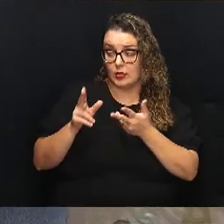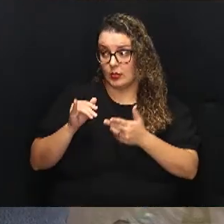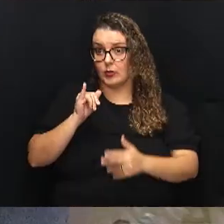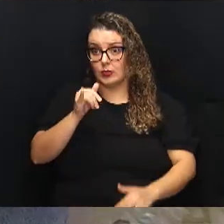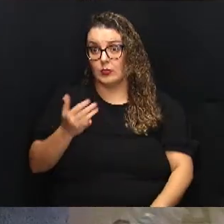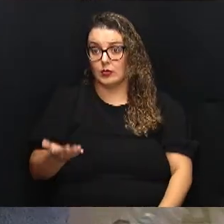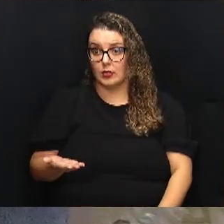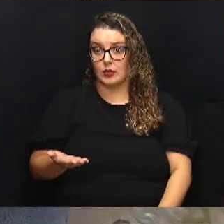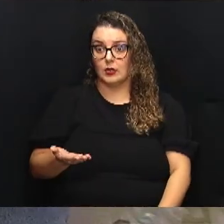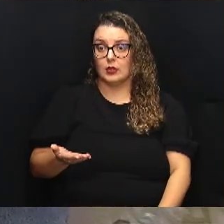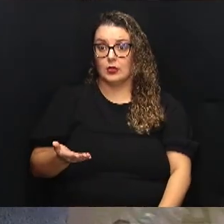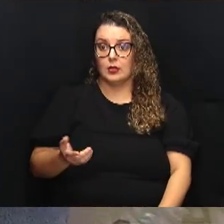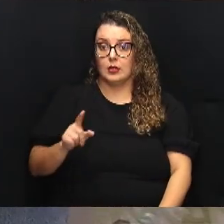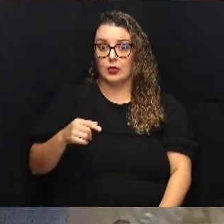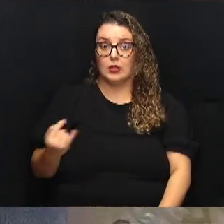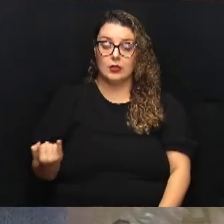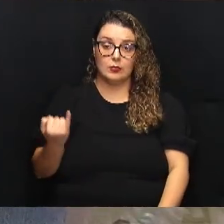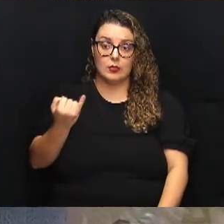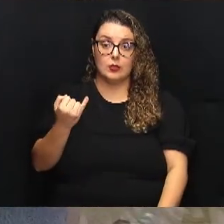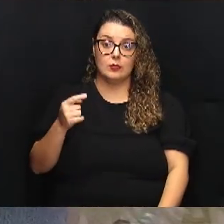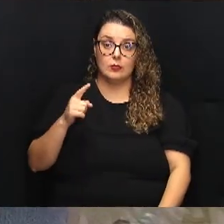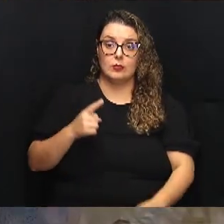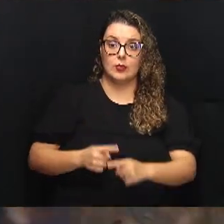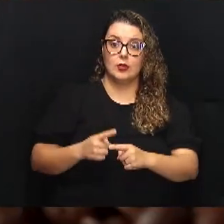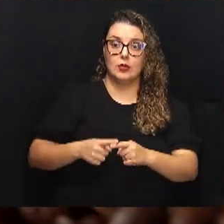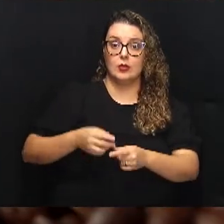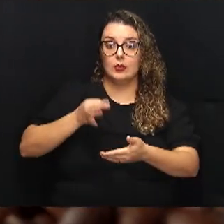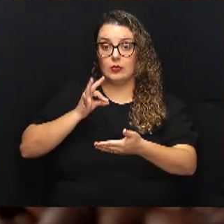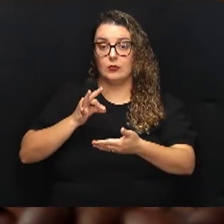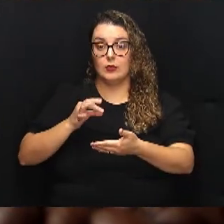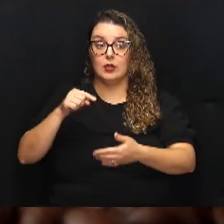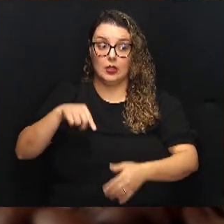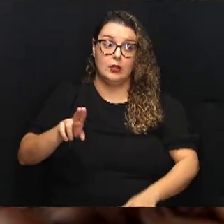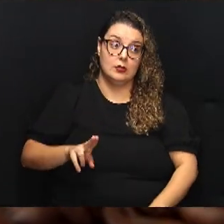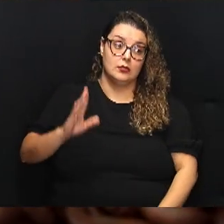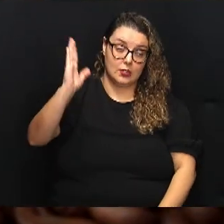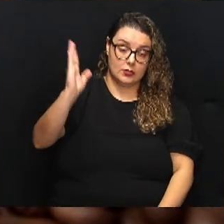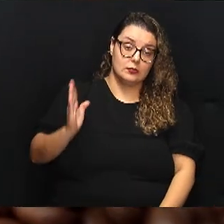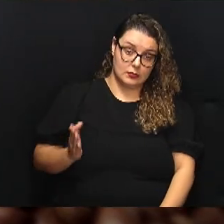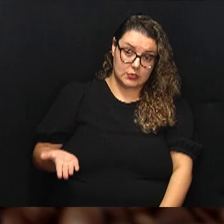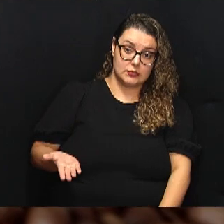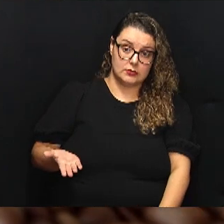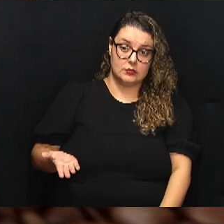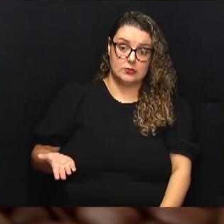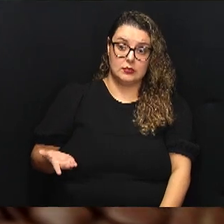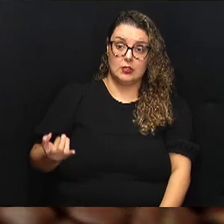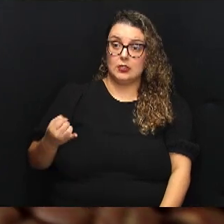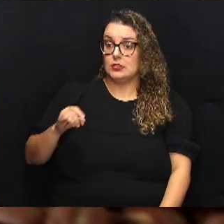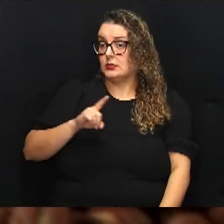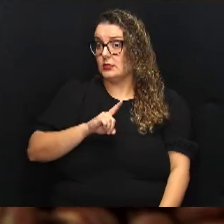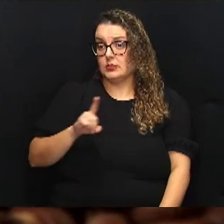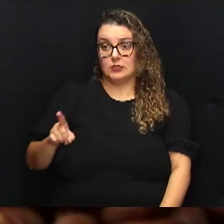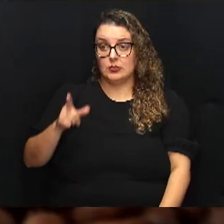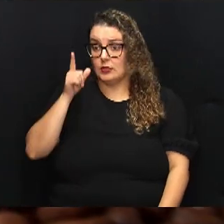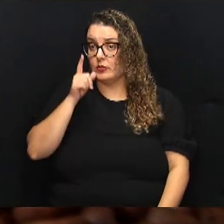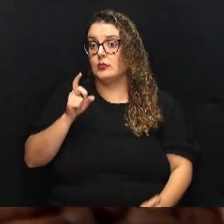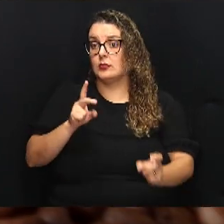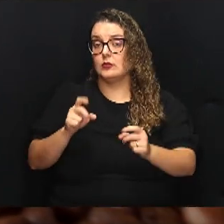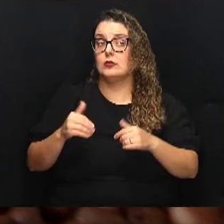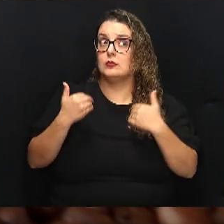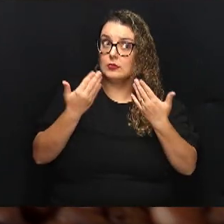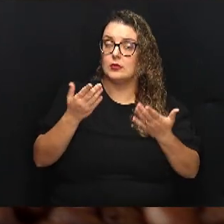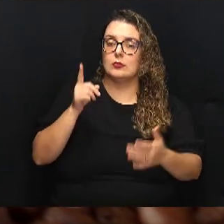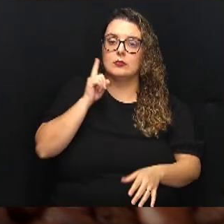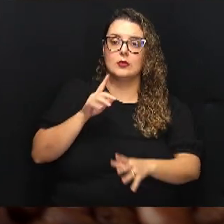assunto, ele é interessante porque o café ele é muito consumido no Brasil. E aí, se não conseguir exportar para lá, talvez